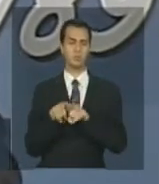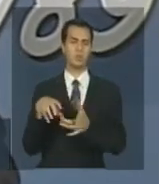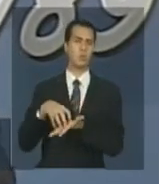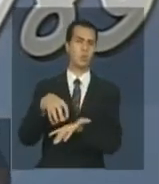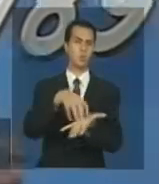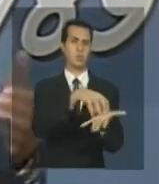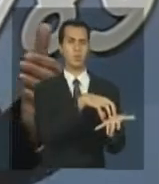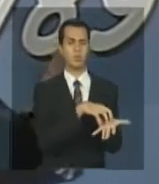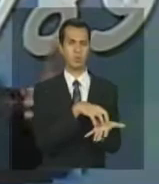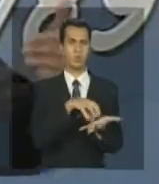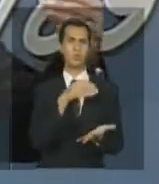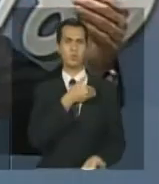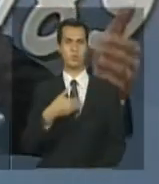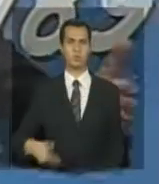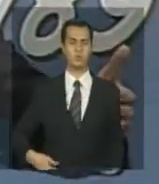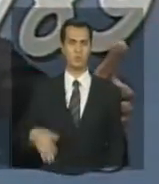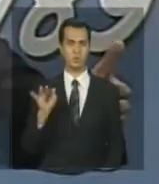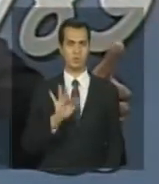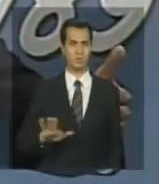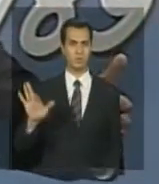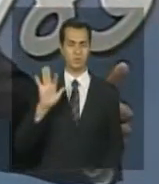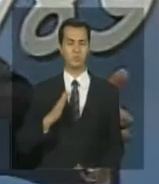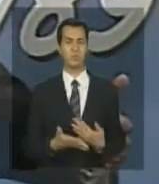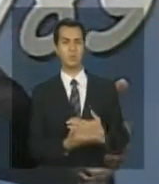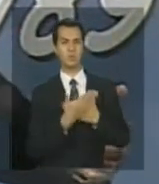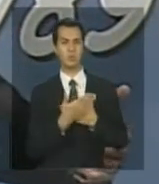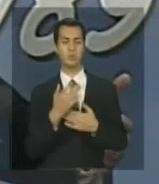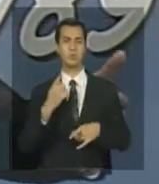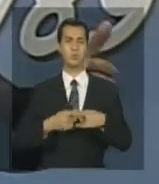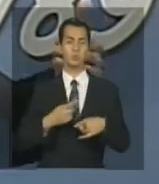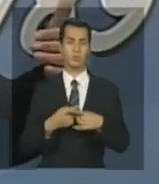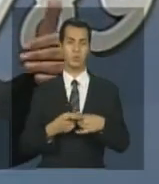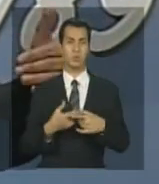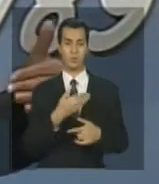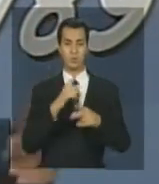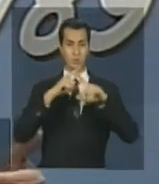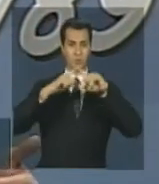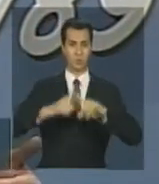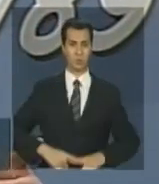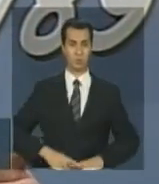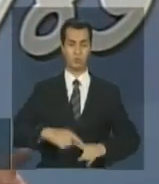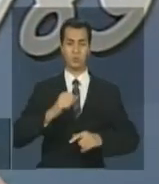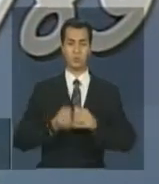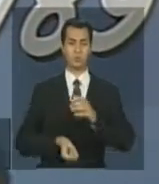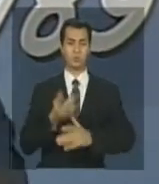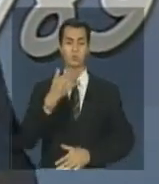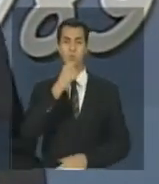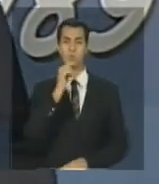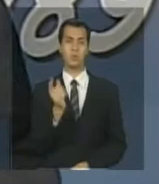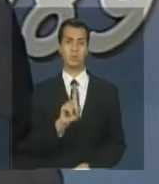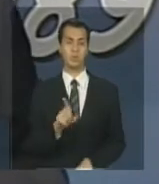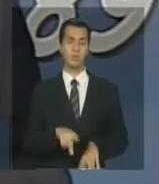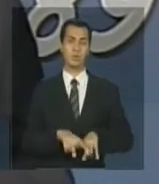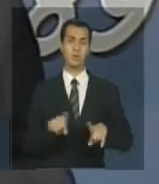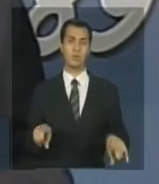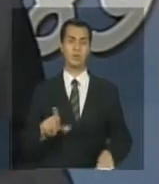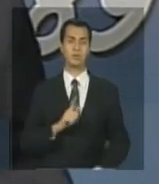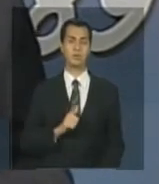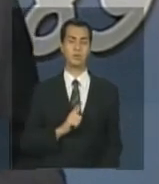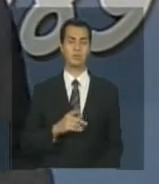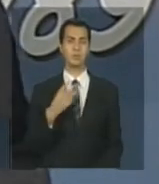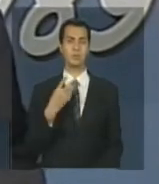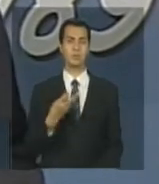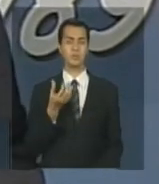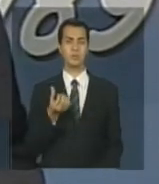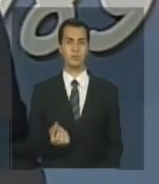federais que enquanto o concurso não é realizado e os profissionais não chegam nós estamos contando com mais de